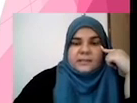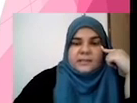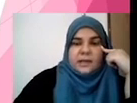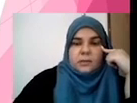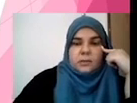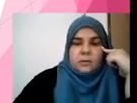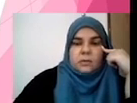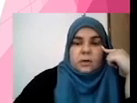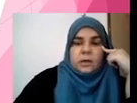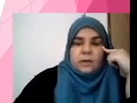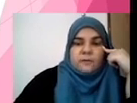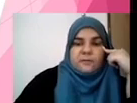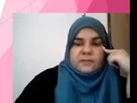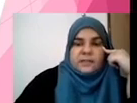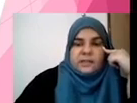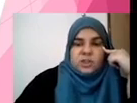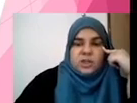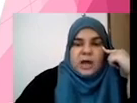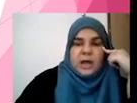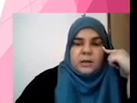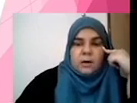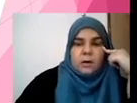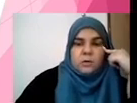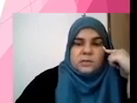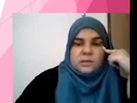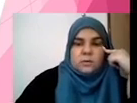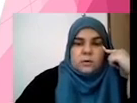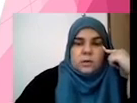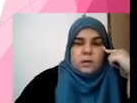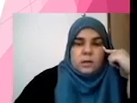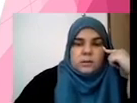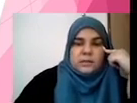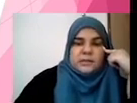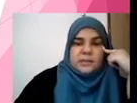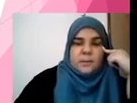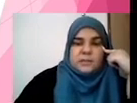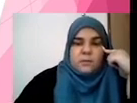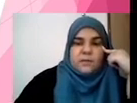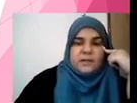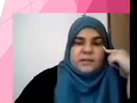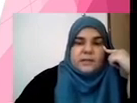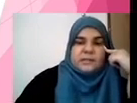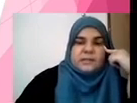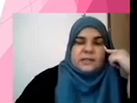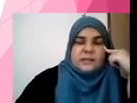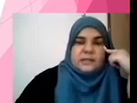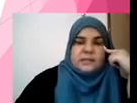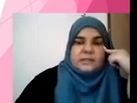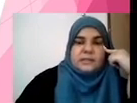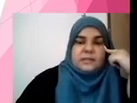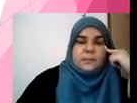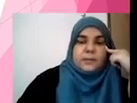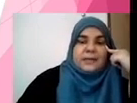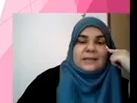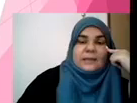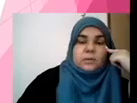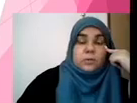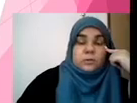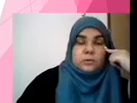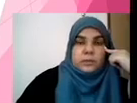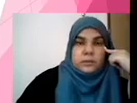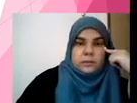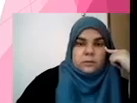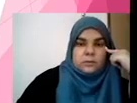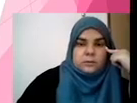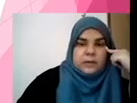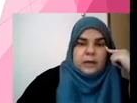esse incentro, eu vou fazer aqui de raio, ó, eu consigo traçar uma circunferência inscrita. Inscrita porque é dentro